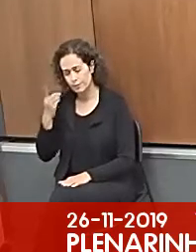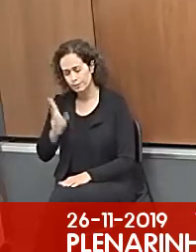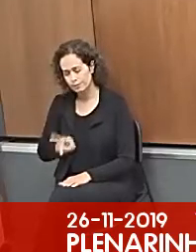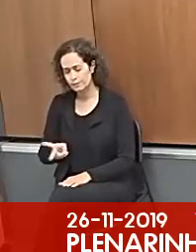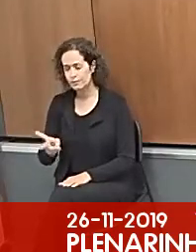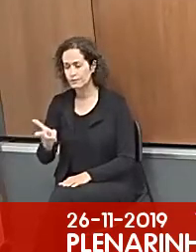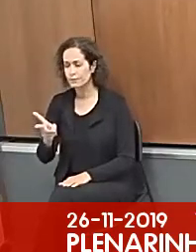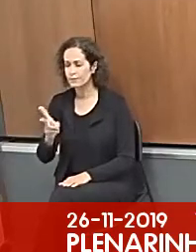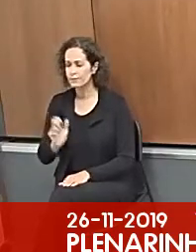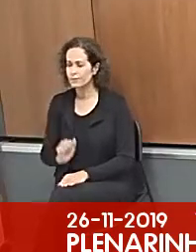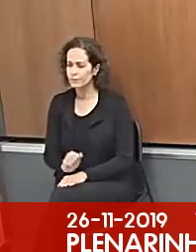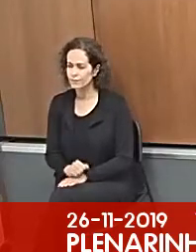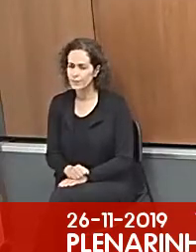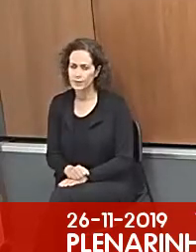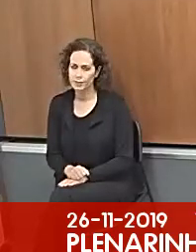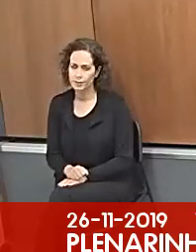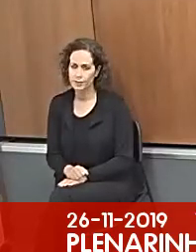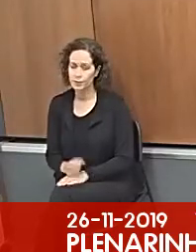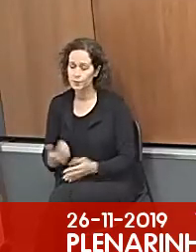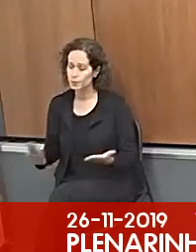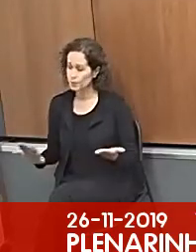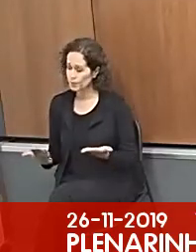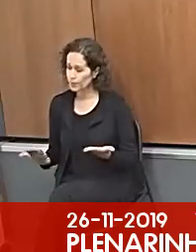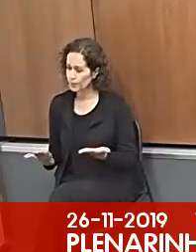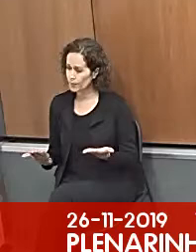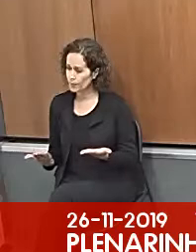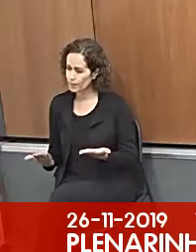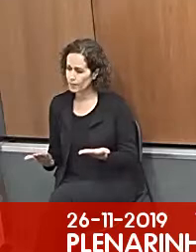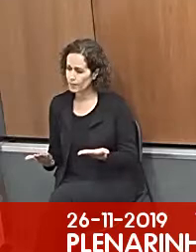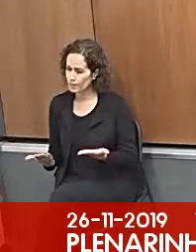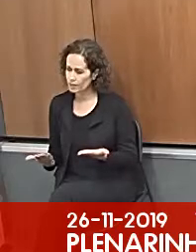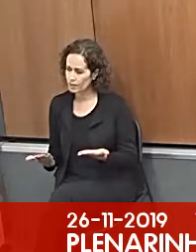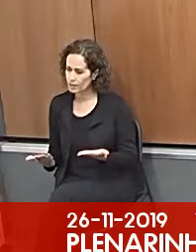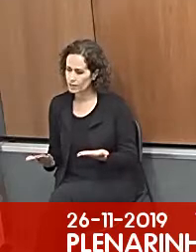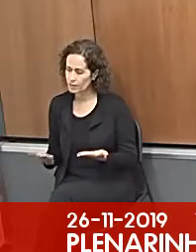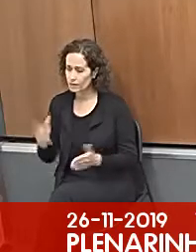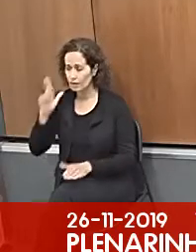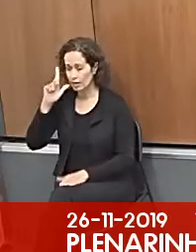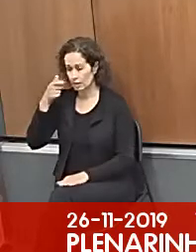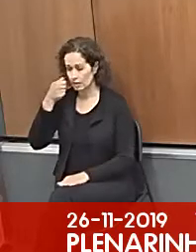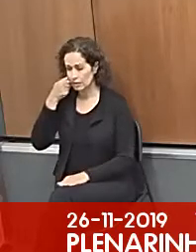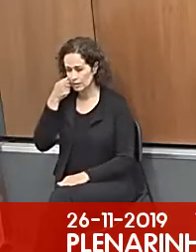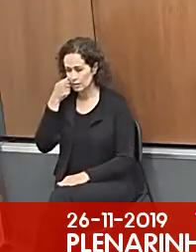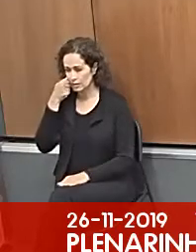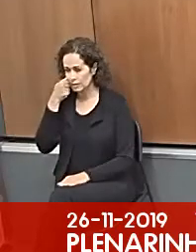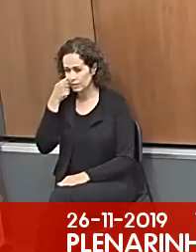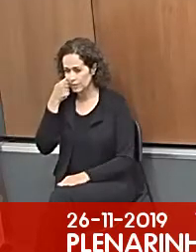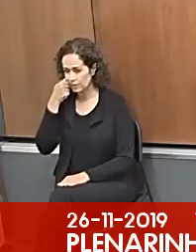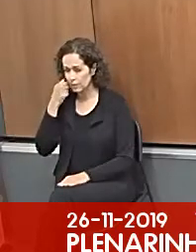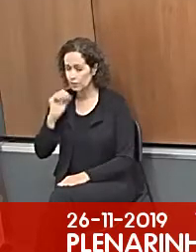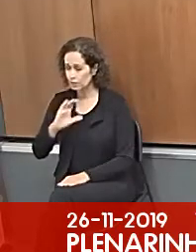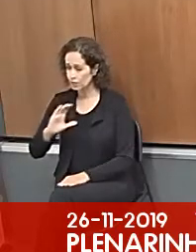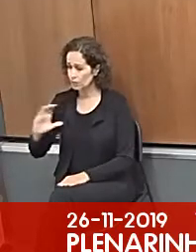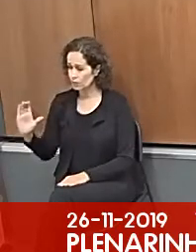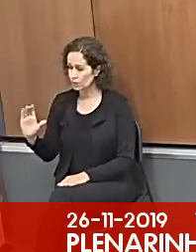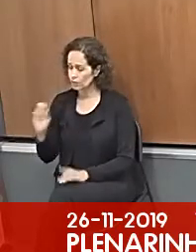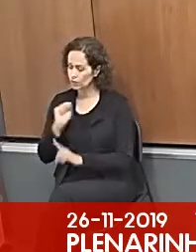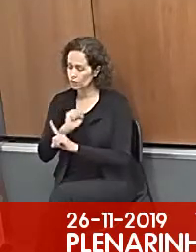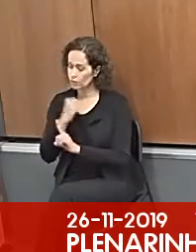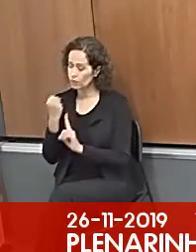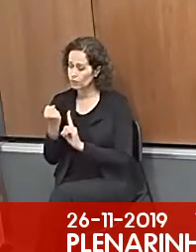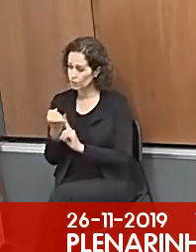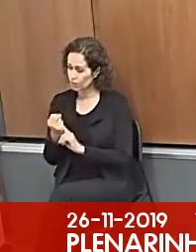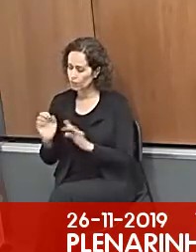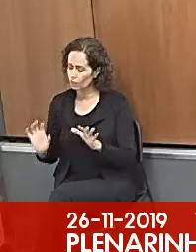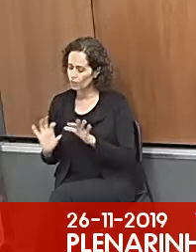então, no uso da palavra, vou passar para Laís Cristiana Monteiro, coordenadora social da